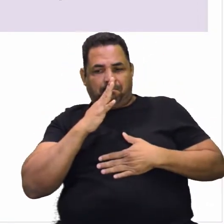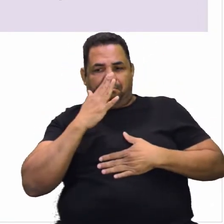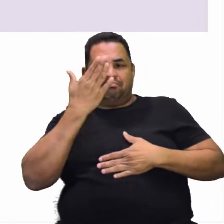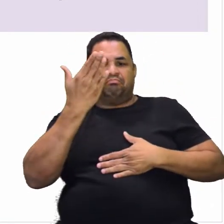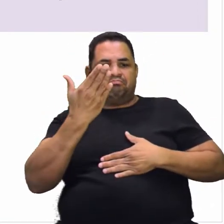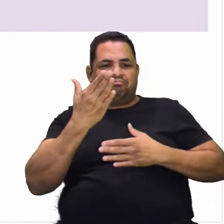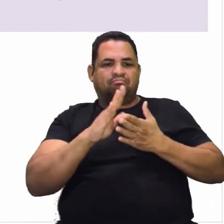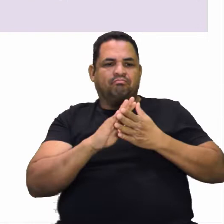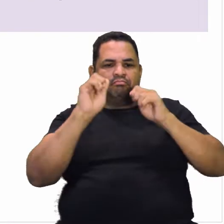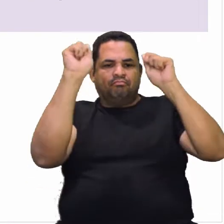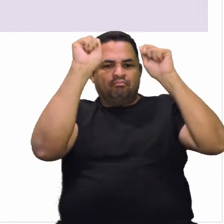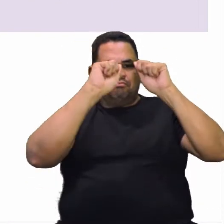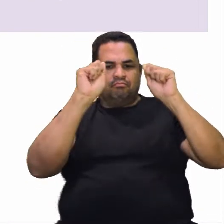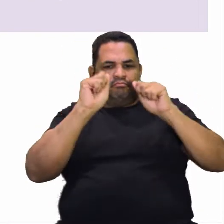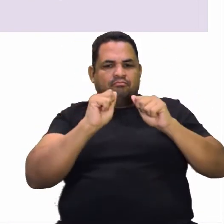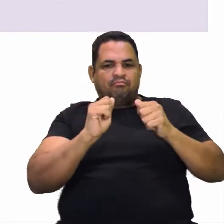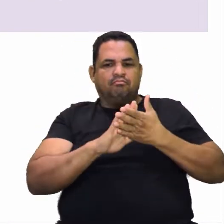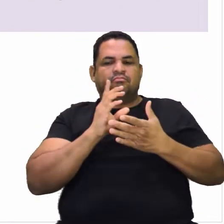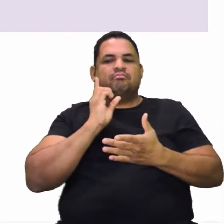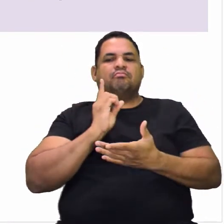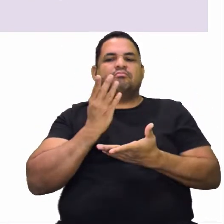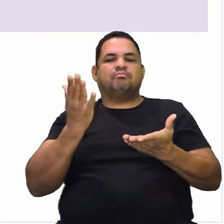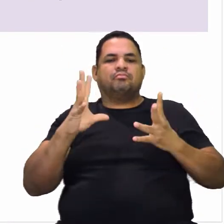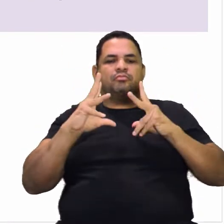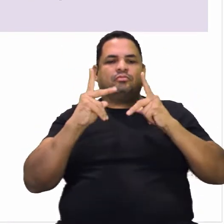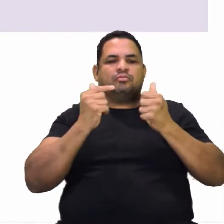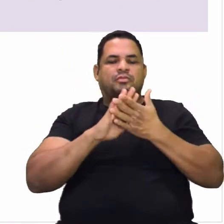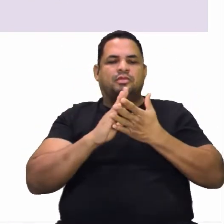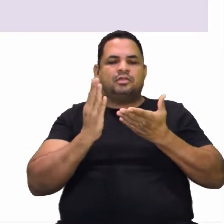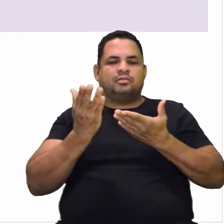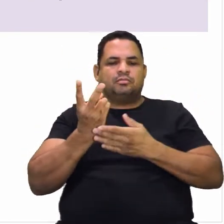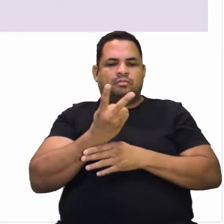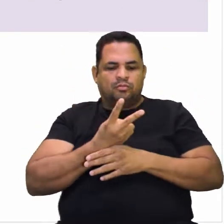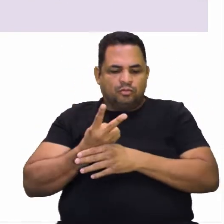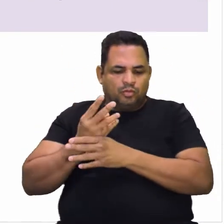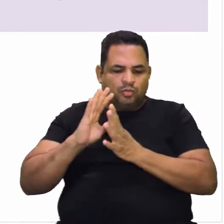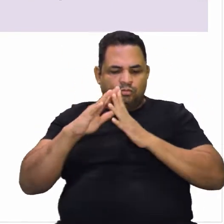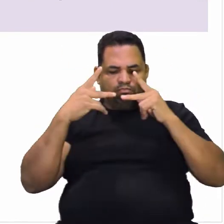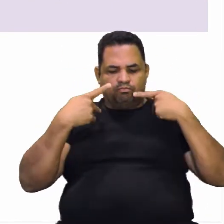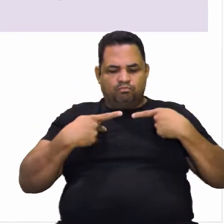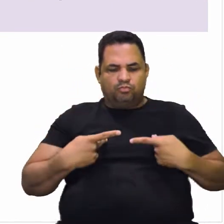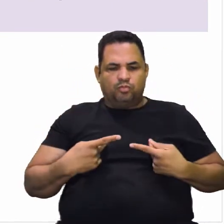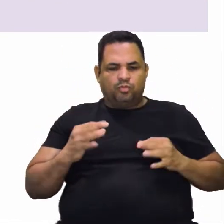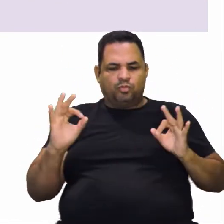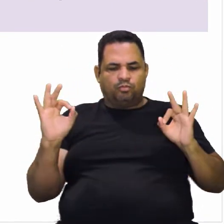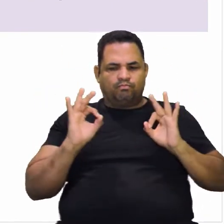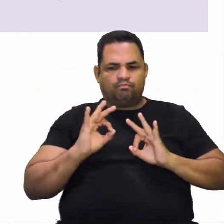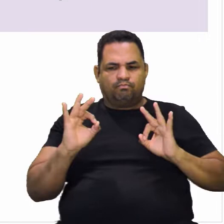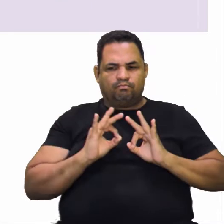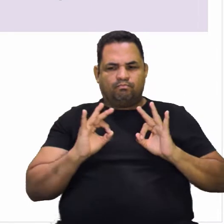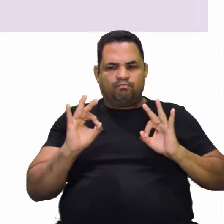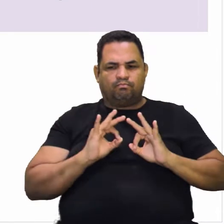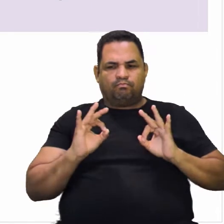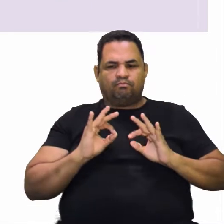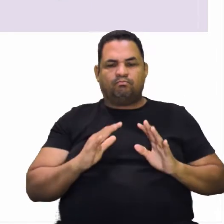nas esculturas e é perseguido por todos aqueles que buscavam um corpo